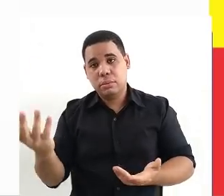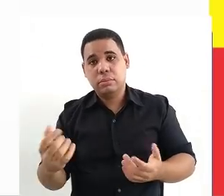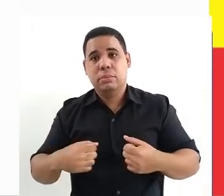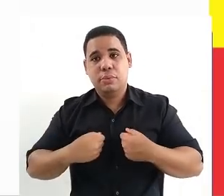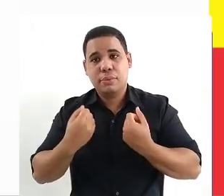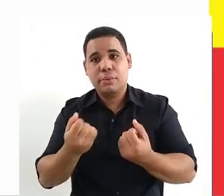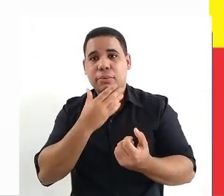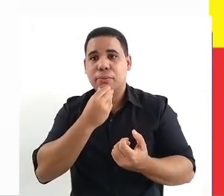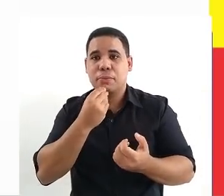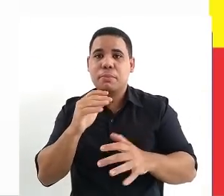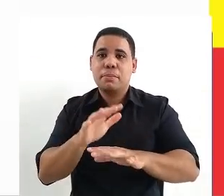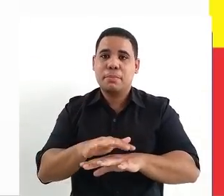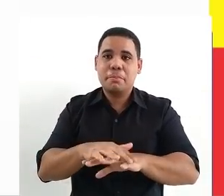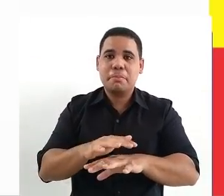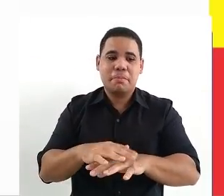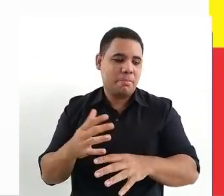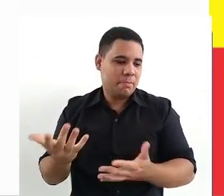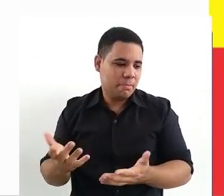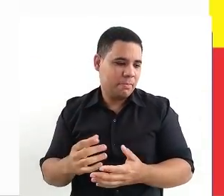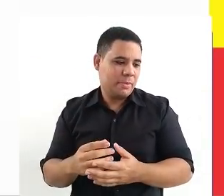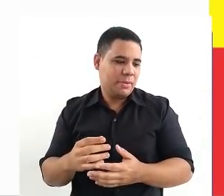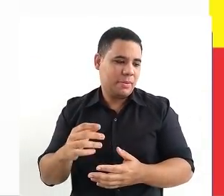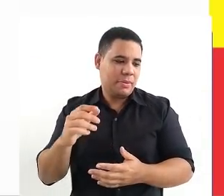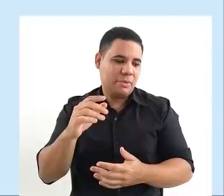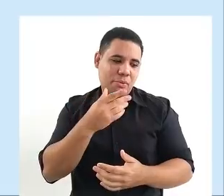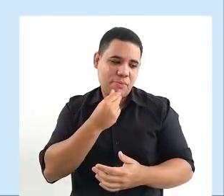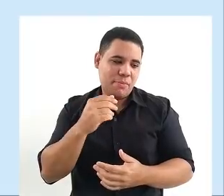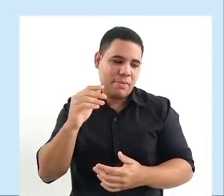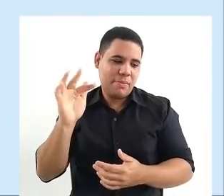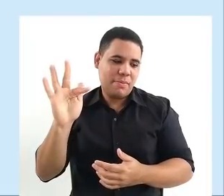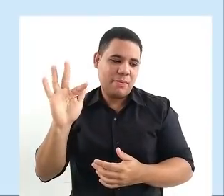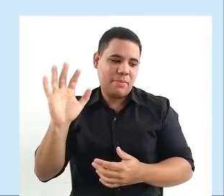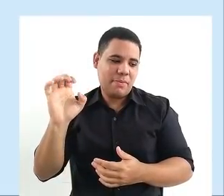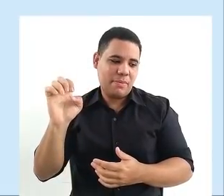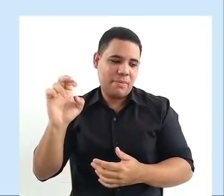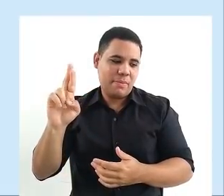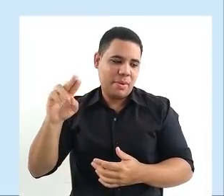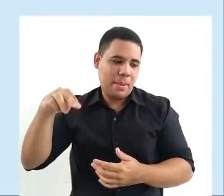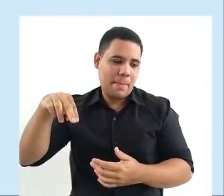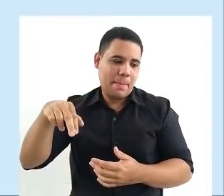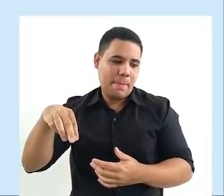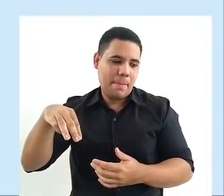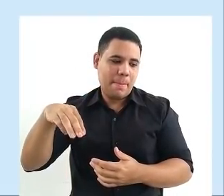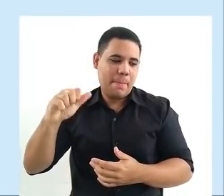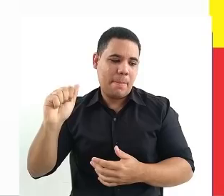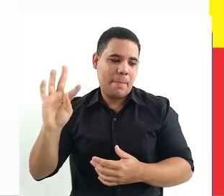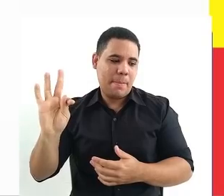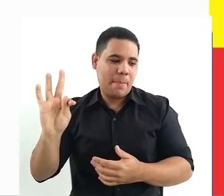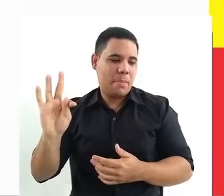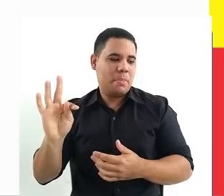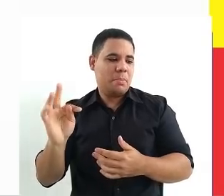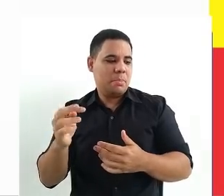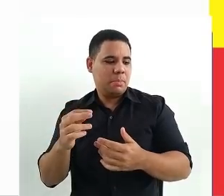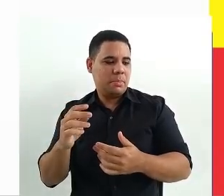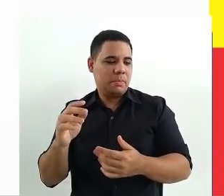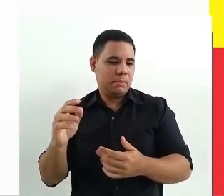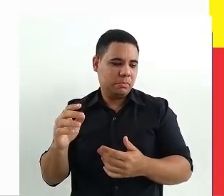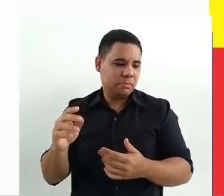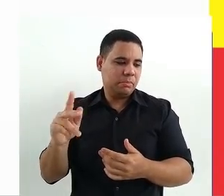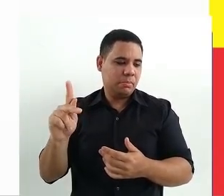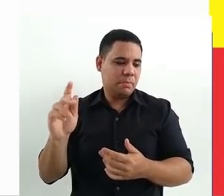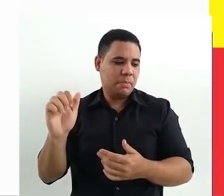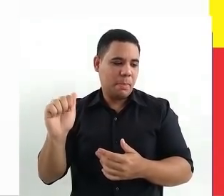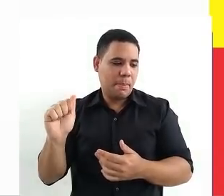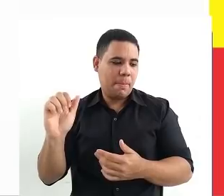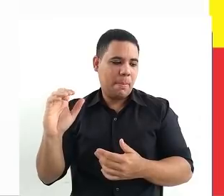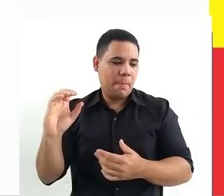teoria matemática rigorosa, então ele começou a formalizar esse contexto do que seria essa probabilidade, baseada em